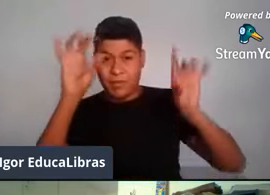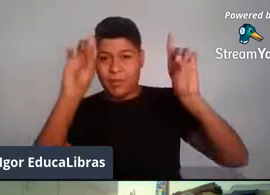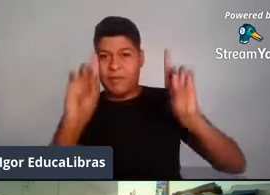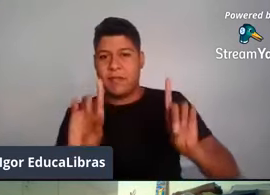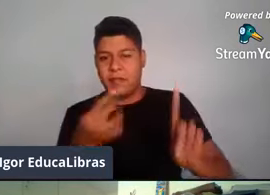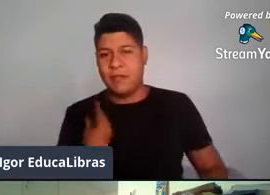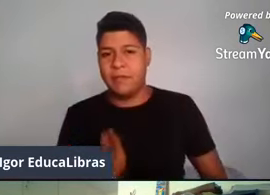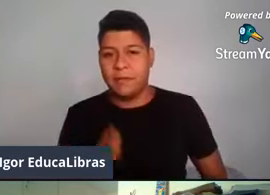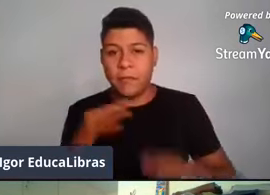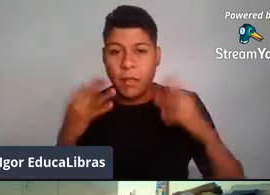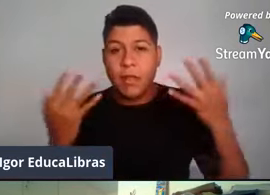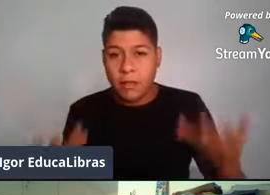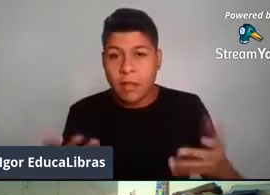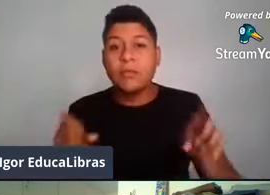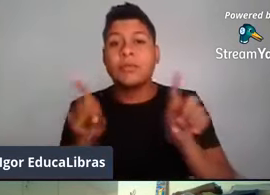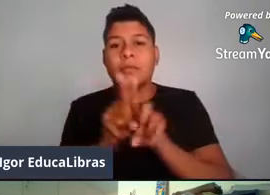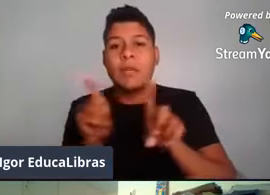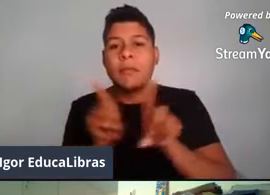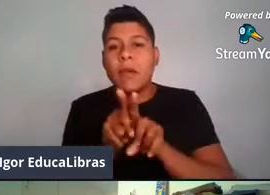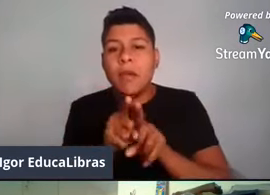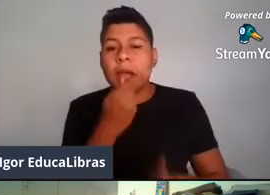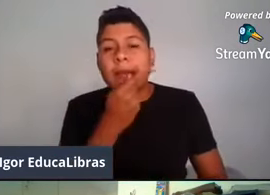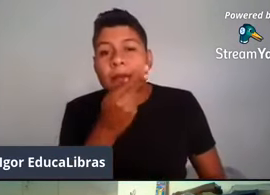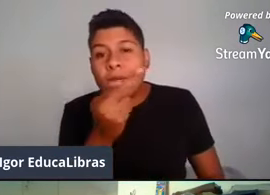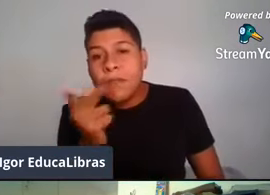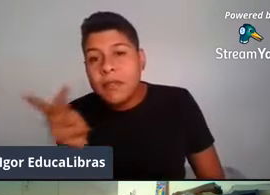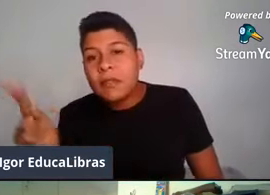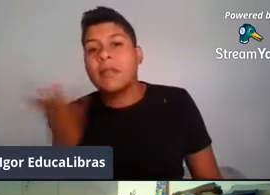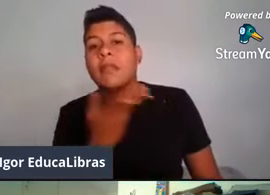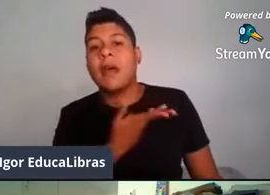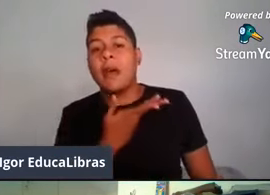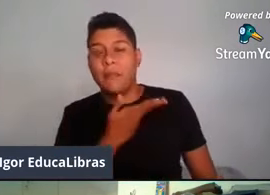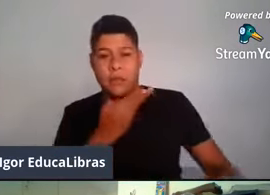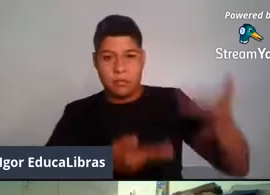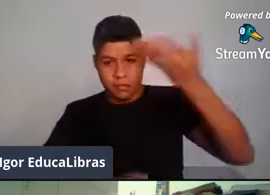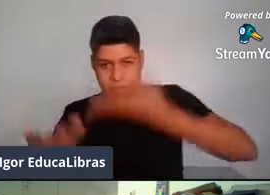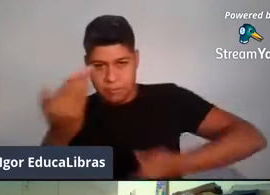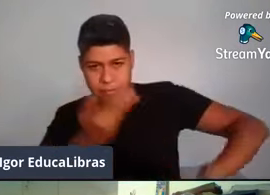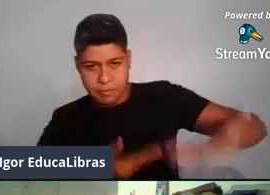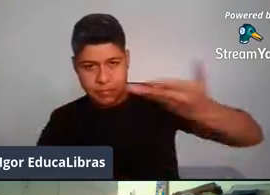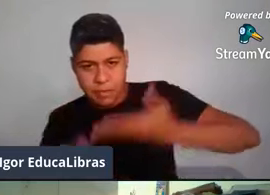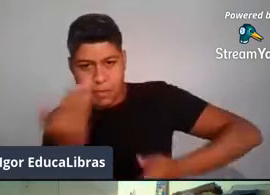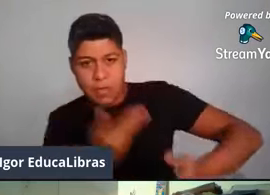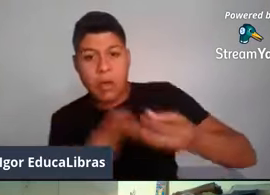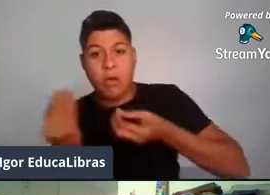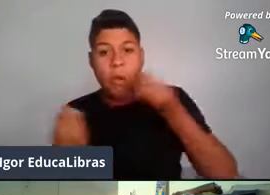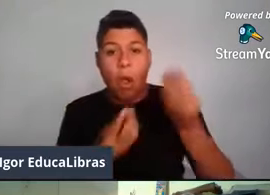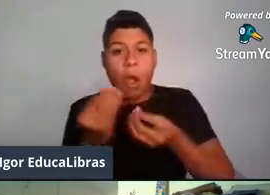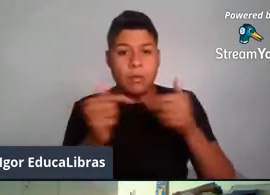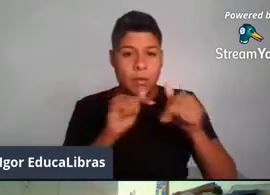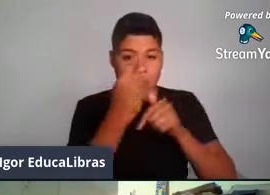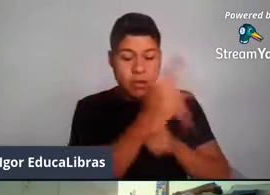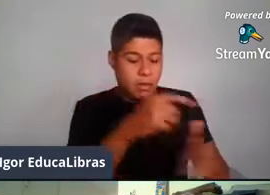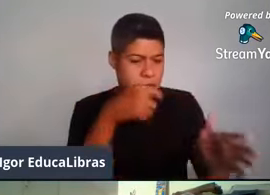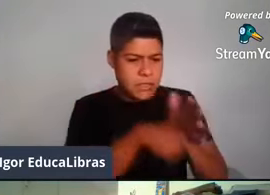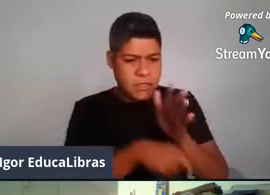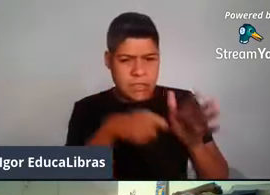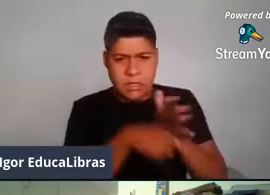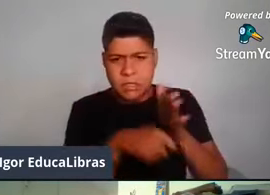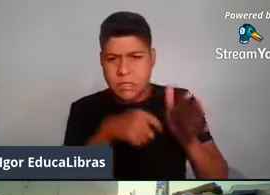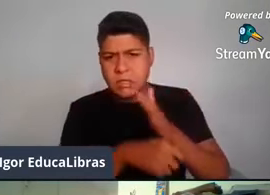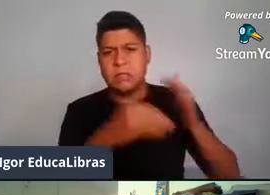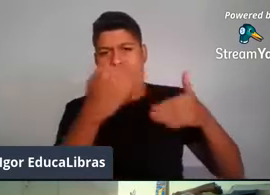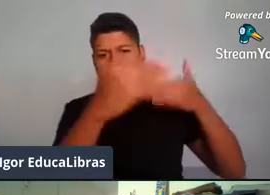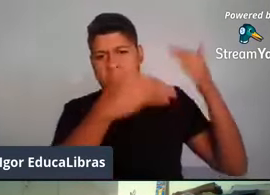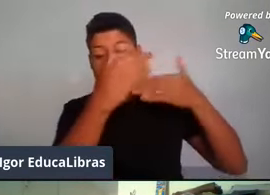deficiência. Então, também, quando fazia visitas aos colegas mais antigos para ver como estava o andamento dos trabalhos, insistia para que instaurassem procedimentos